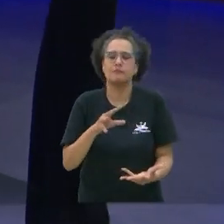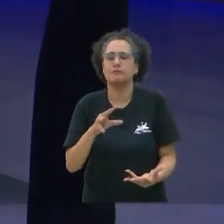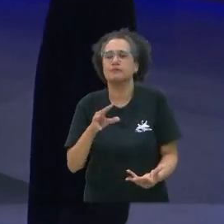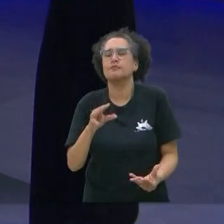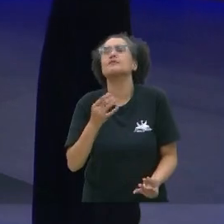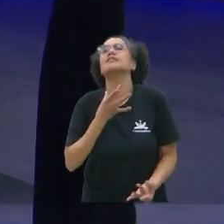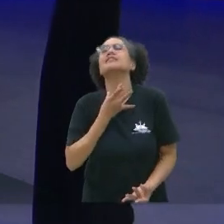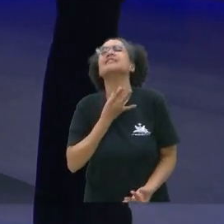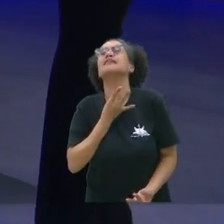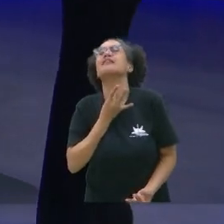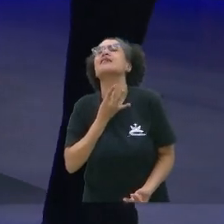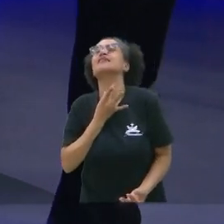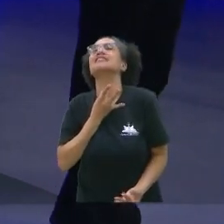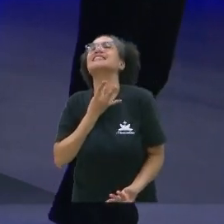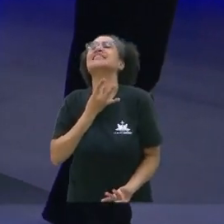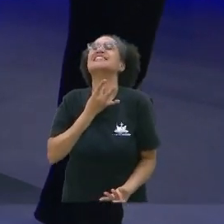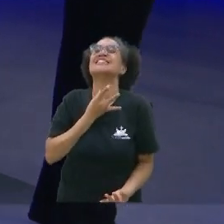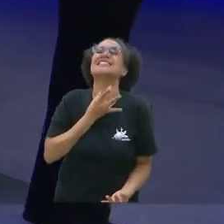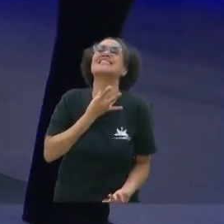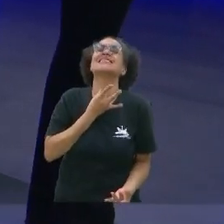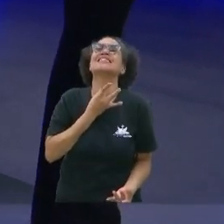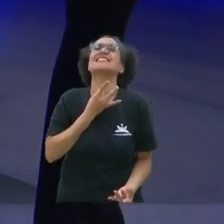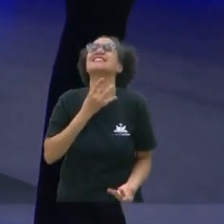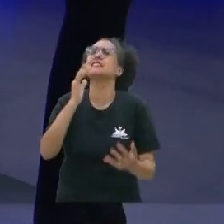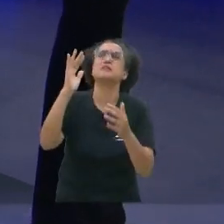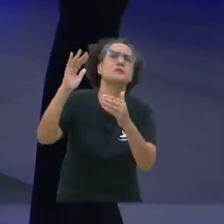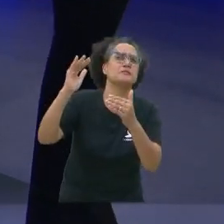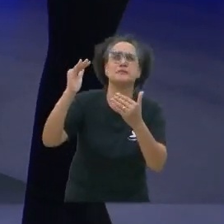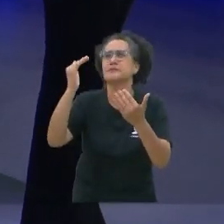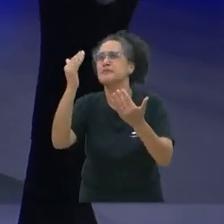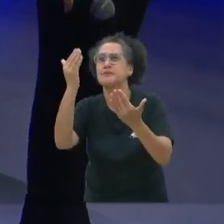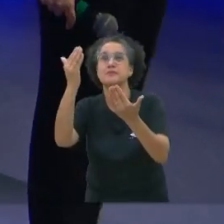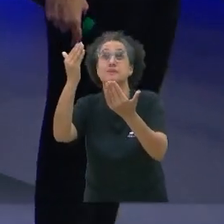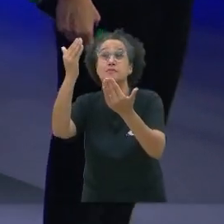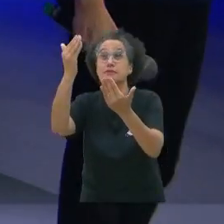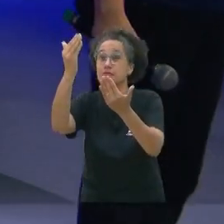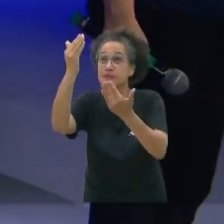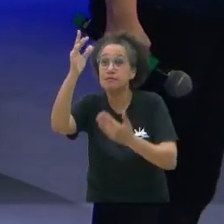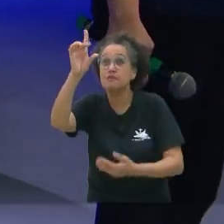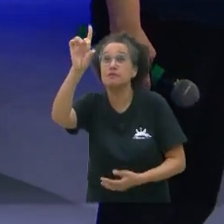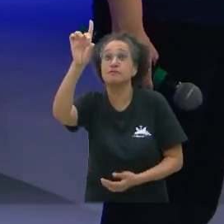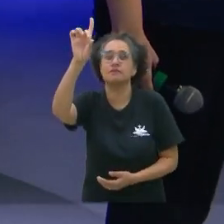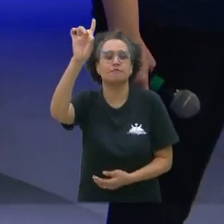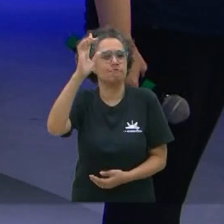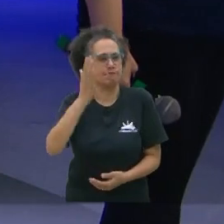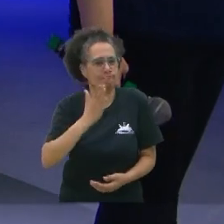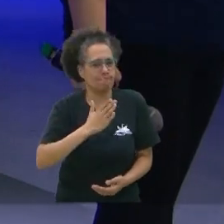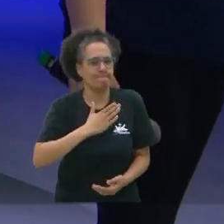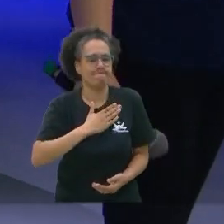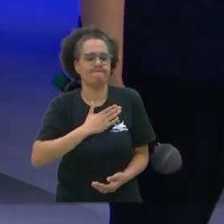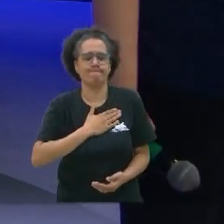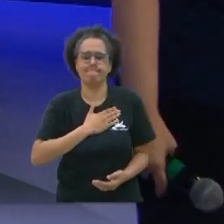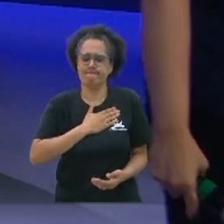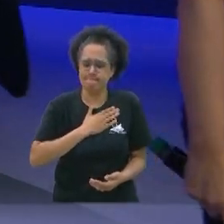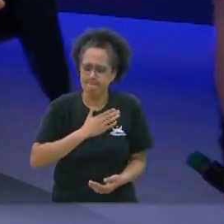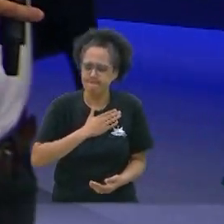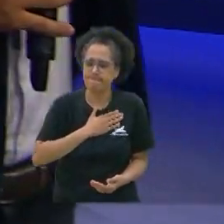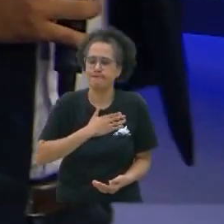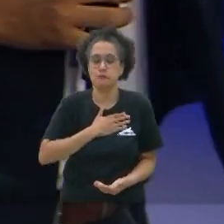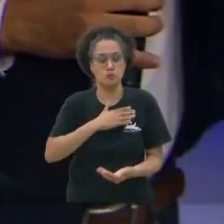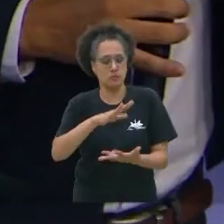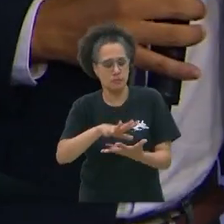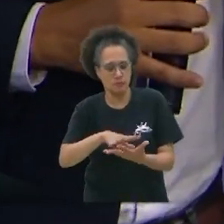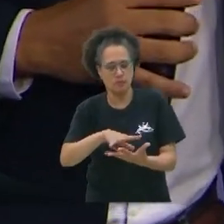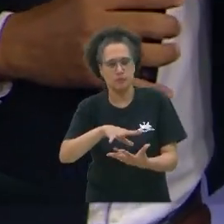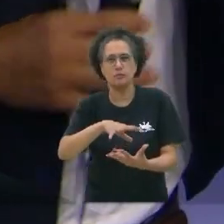Minha alma tem sede de ti, ó meu Deus.